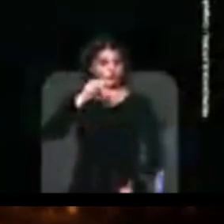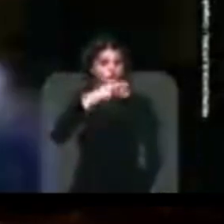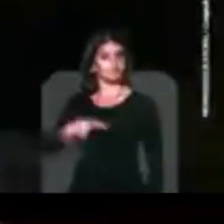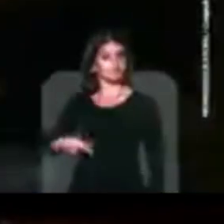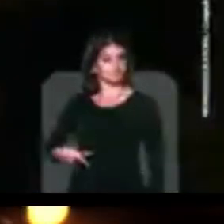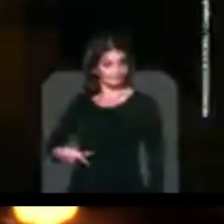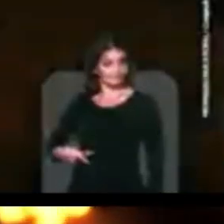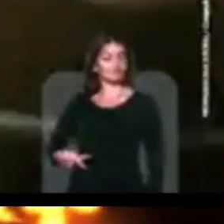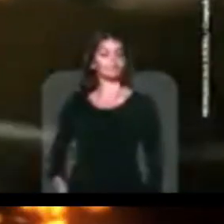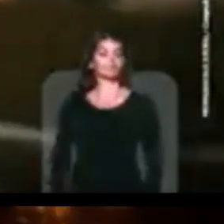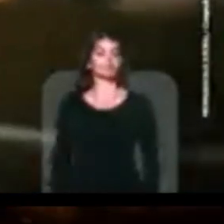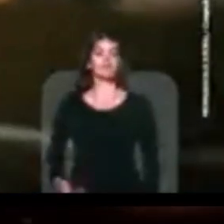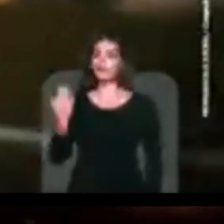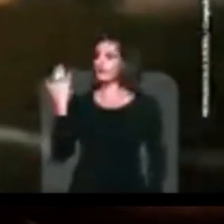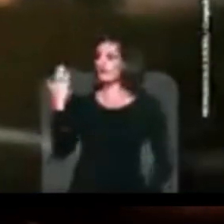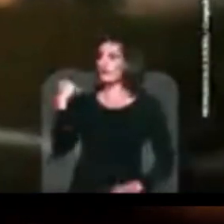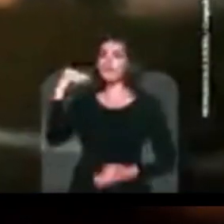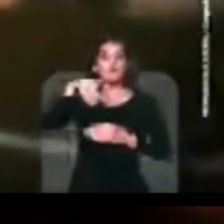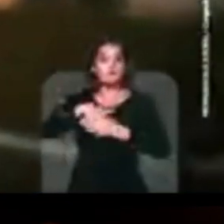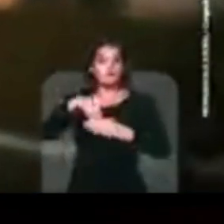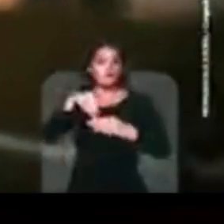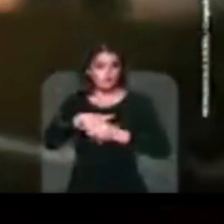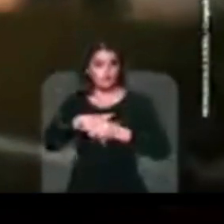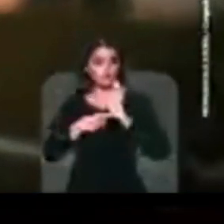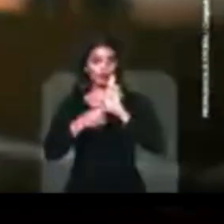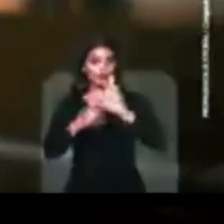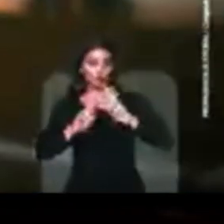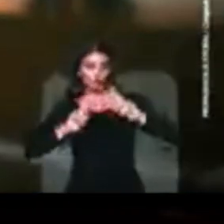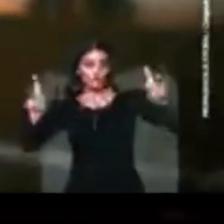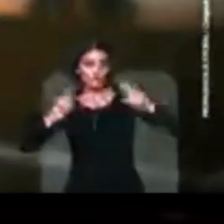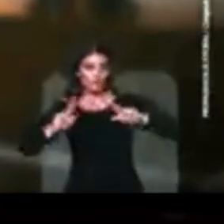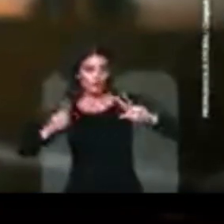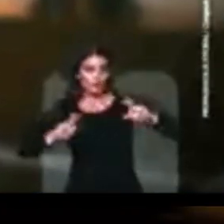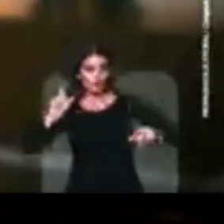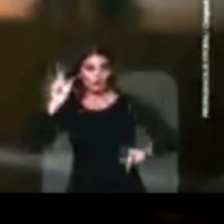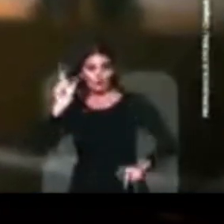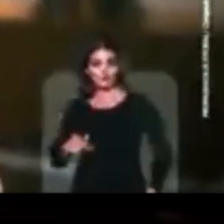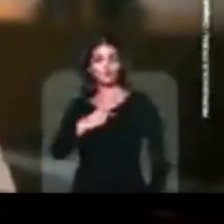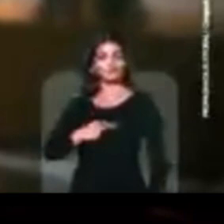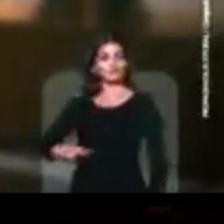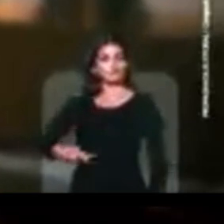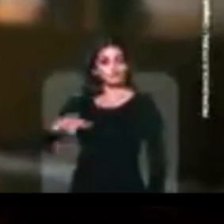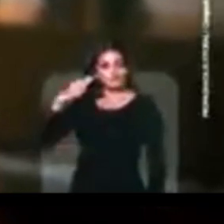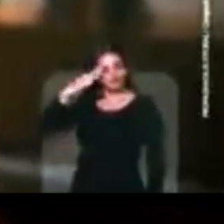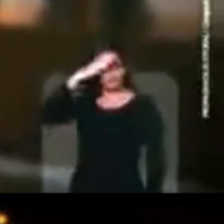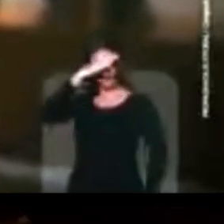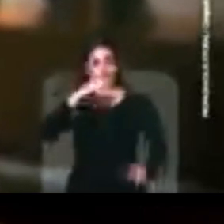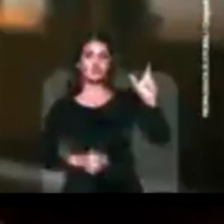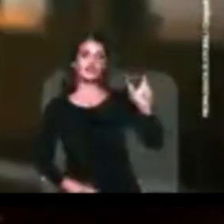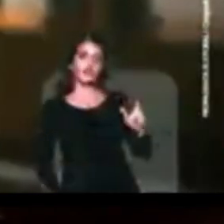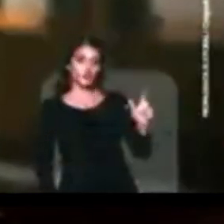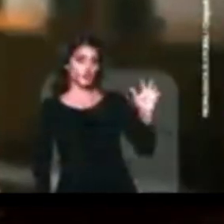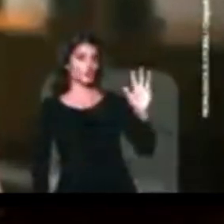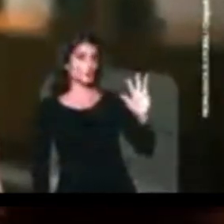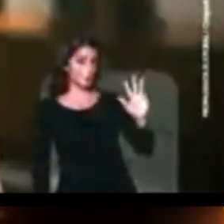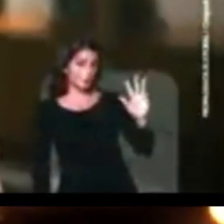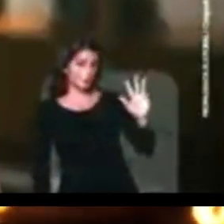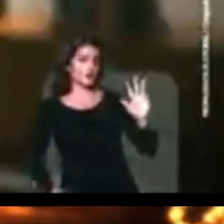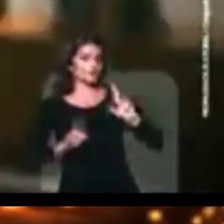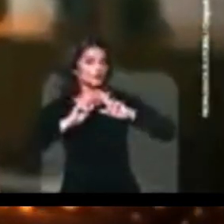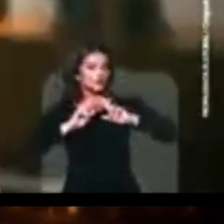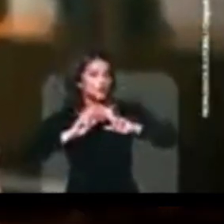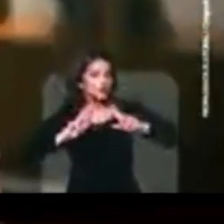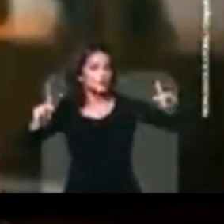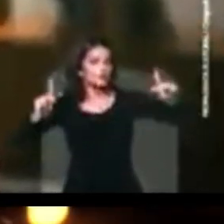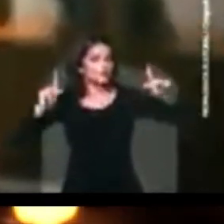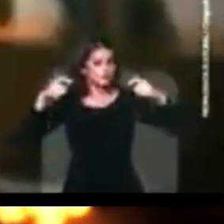escolher presidente. As últimas eleições mostraram muitas diferenças entre o presidente Bolsonaro e o candidato Lula. Uma